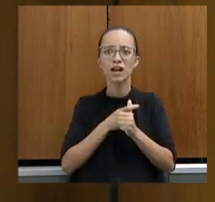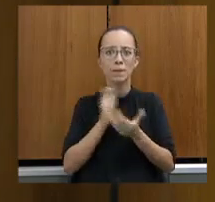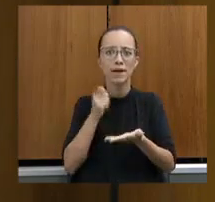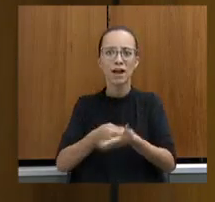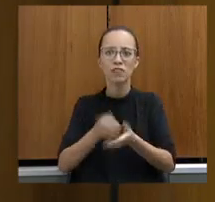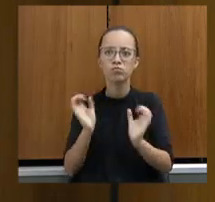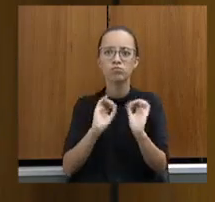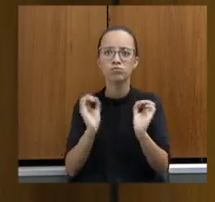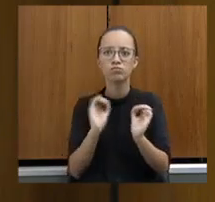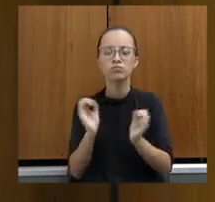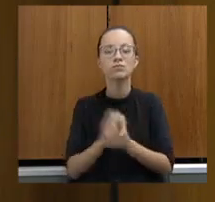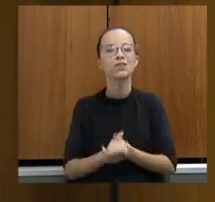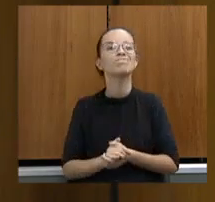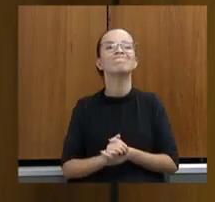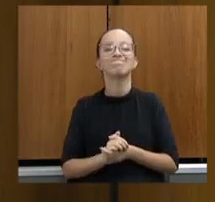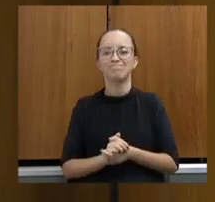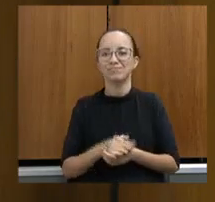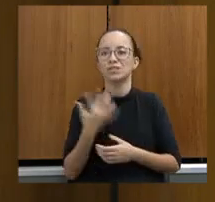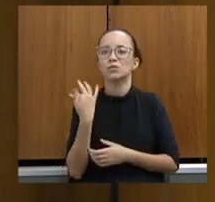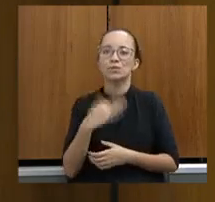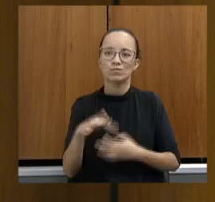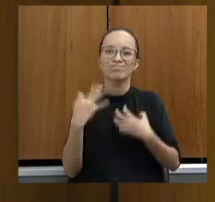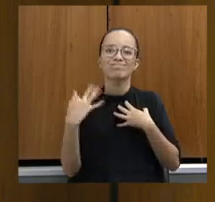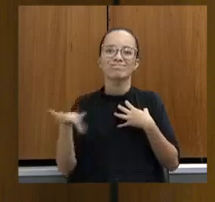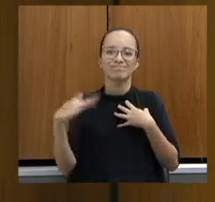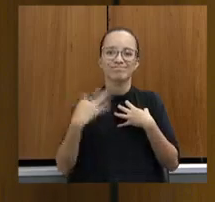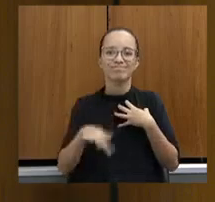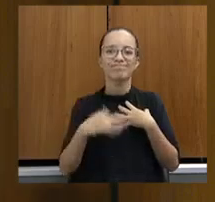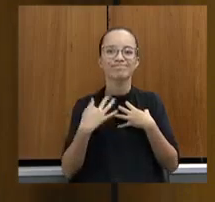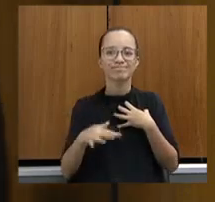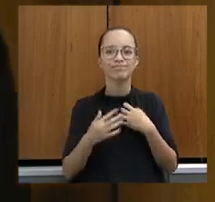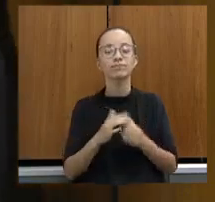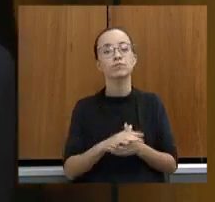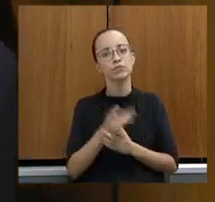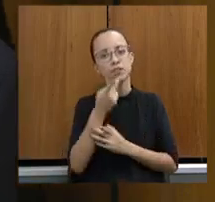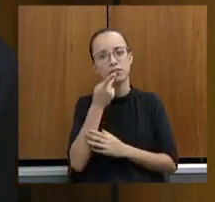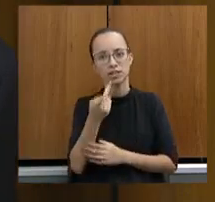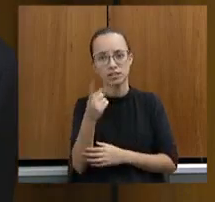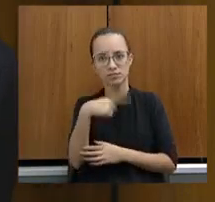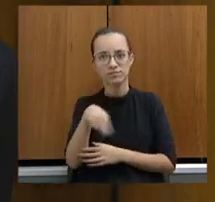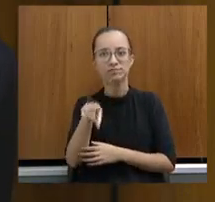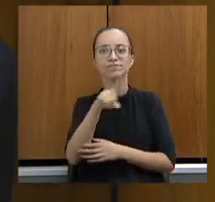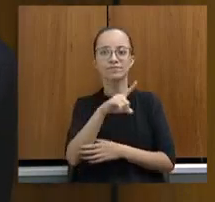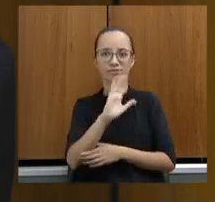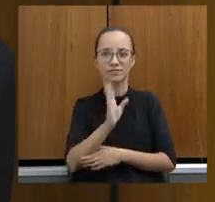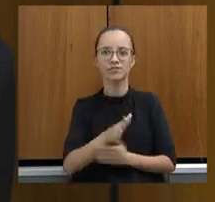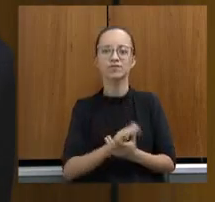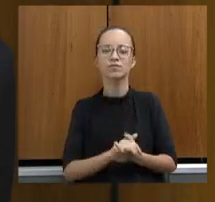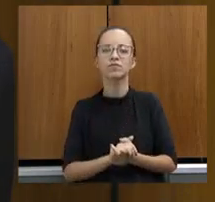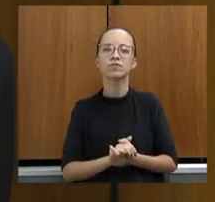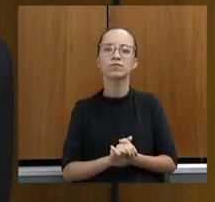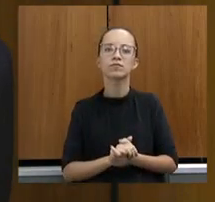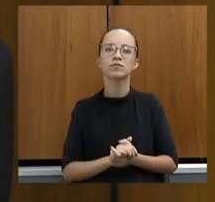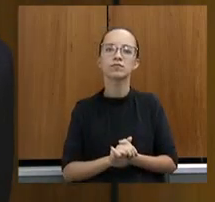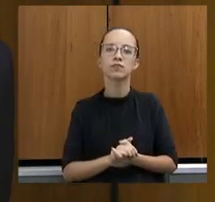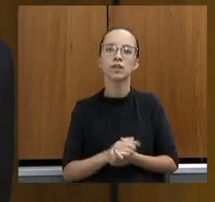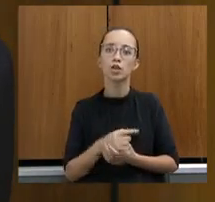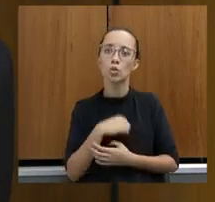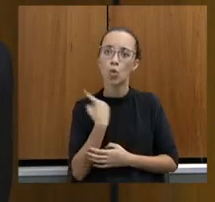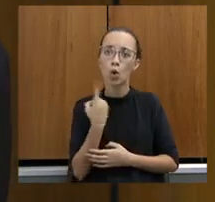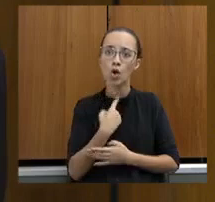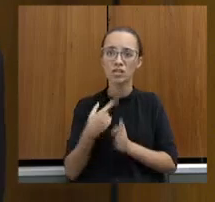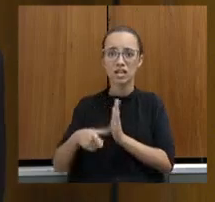essas coisas do erro demais E como eu já falei aqui os convites que fazíamos